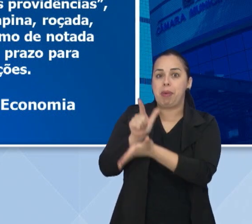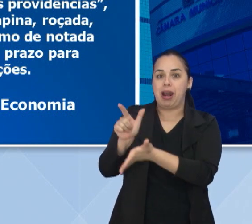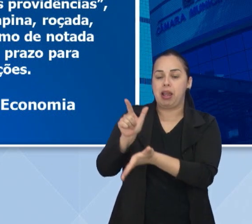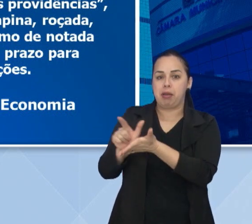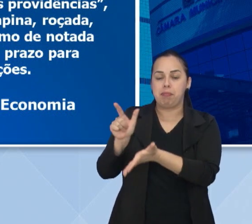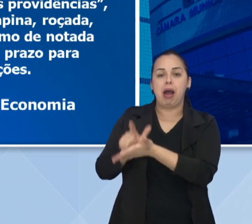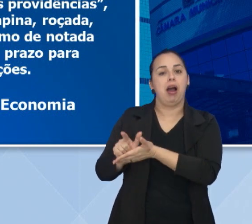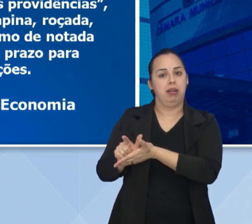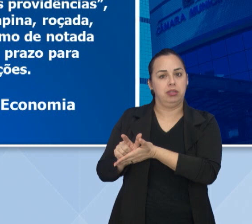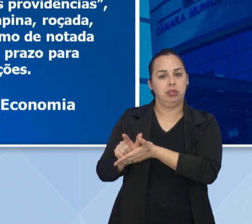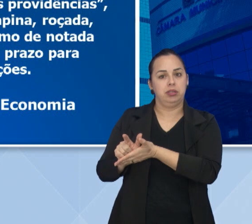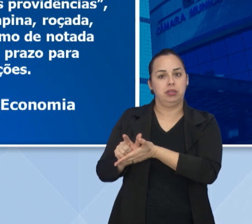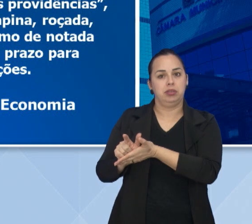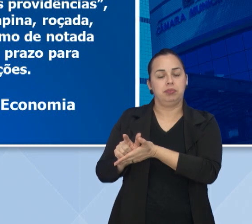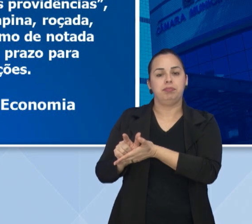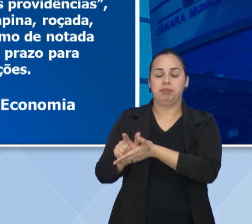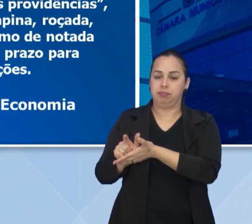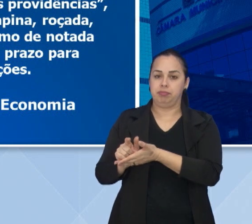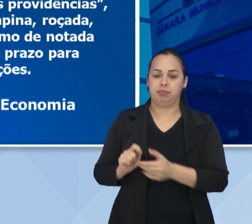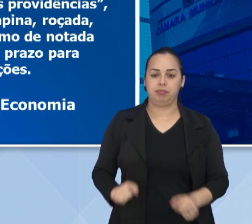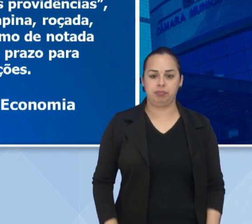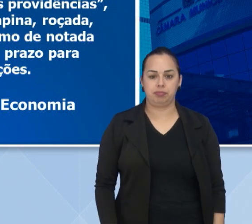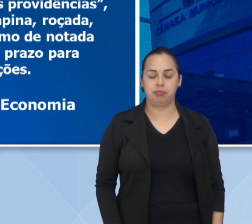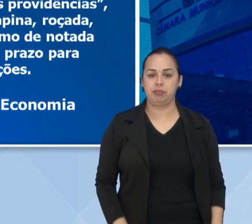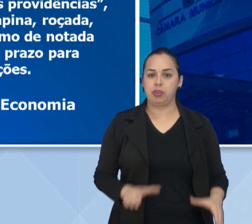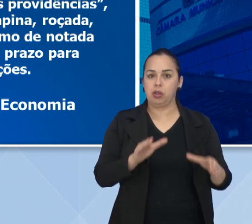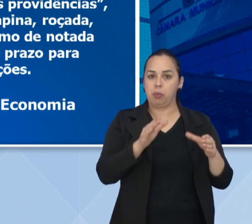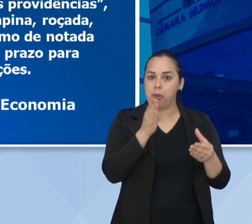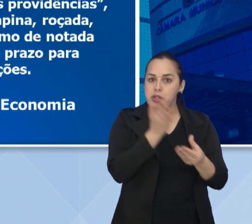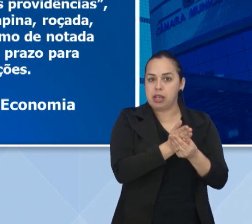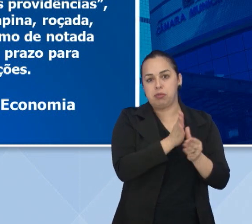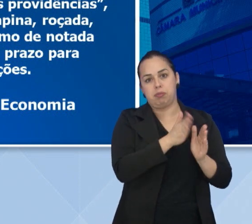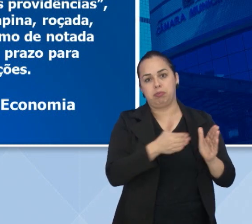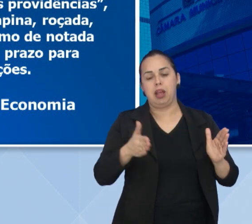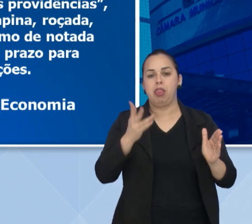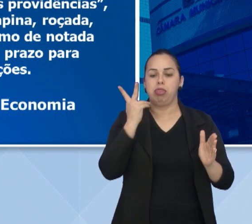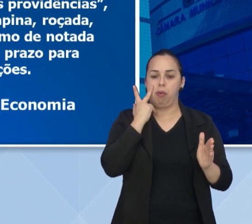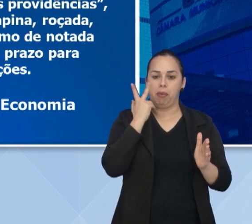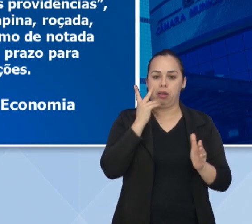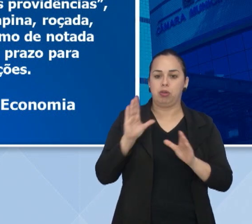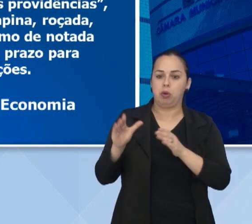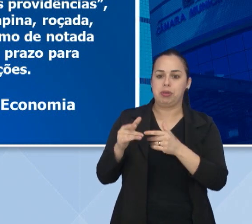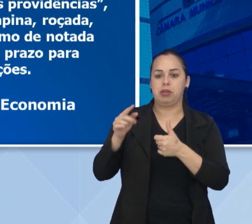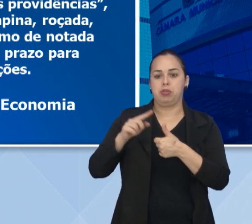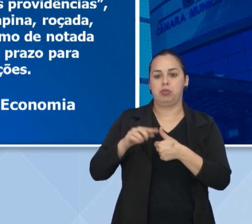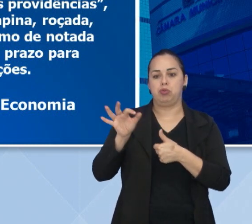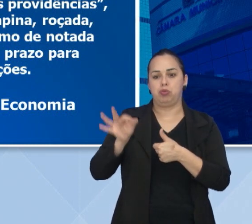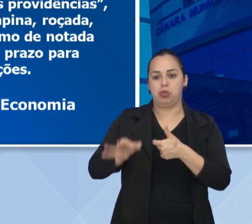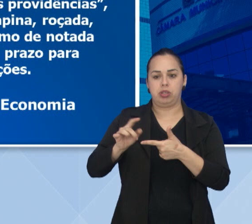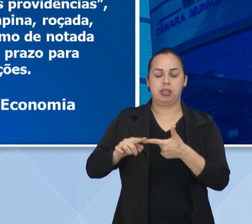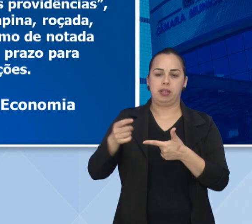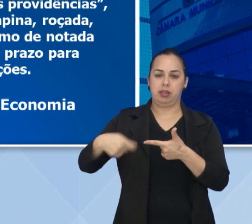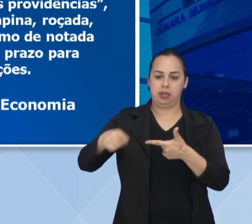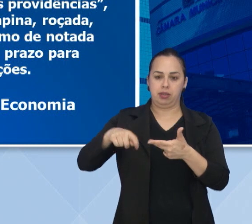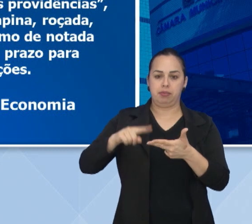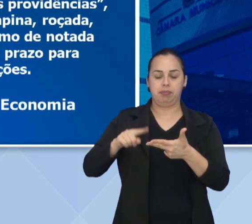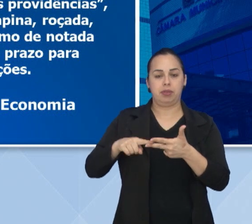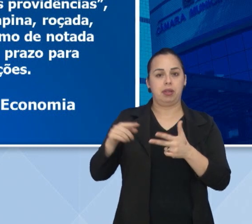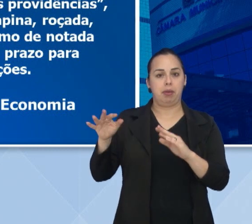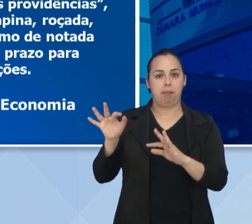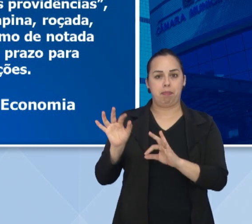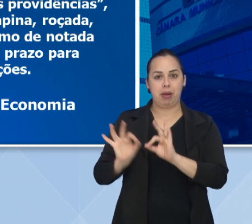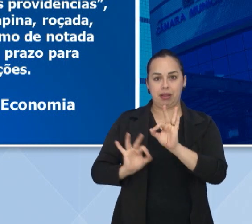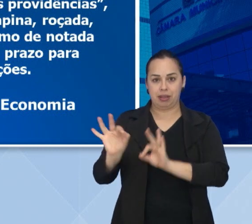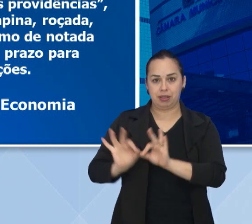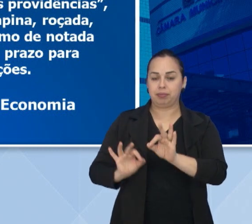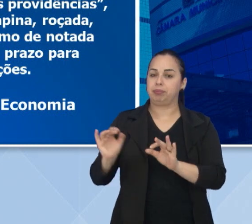e traz outras disposições. Rito ordinário, comissões de Justiça, Economia e Planejamento